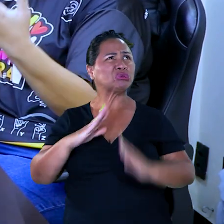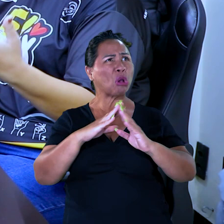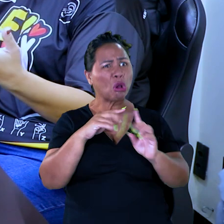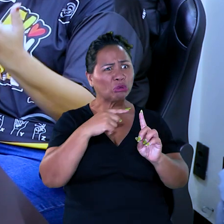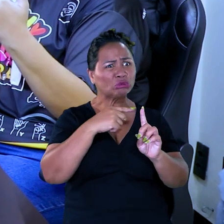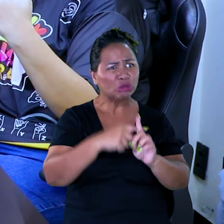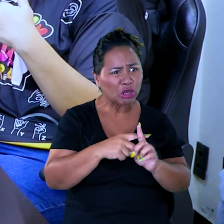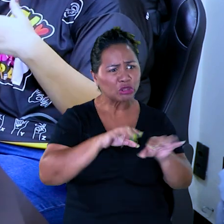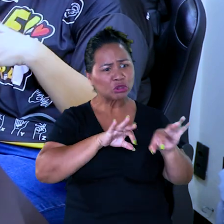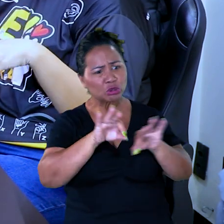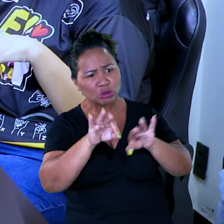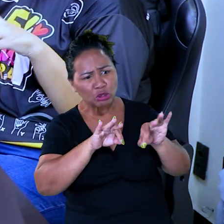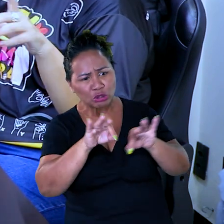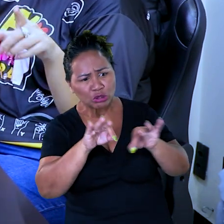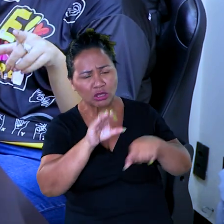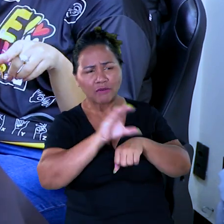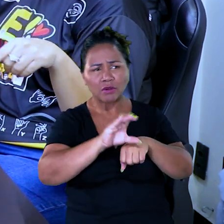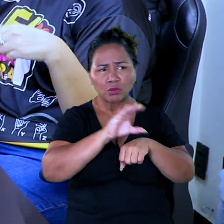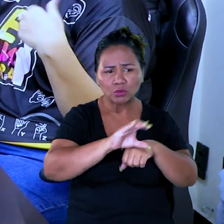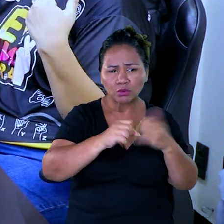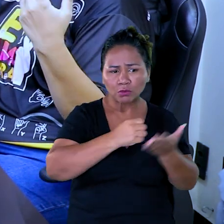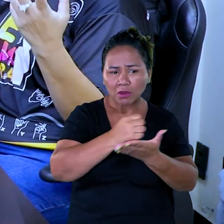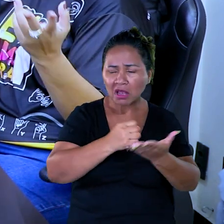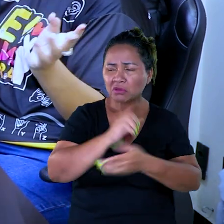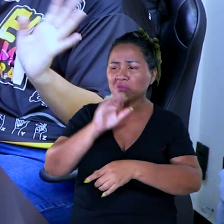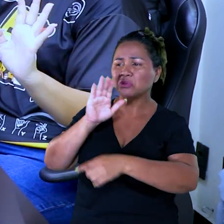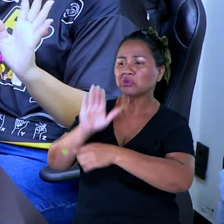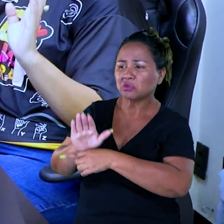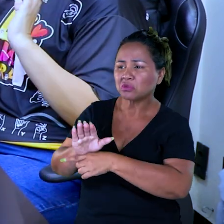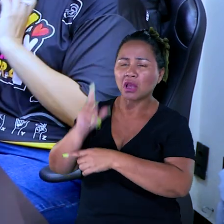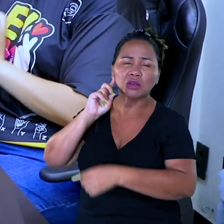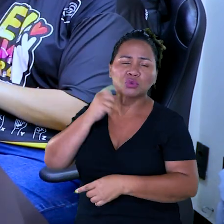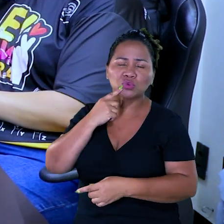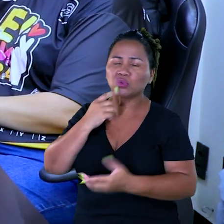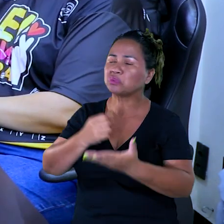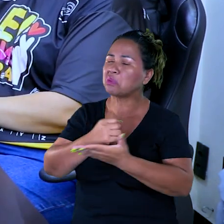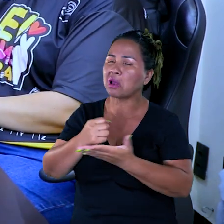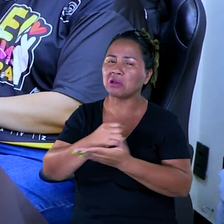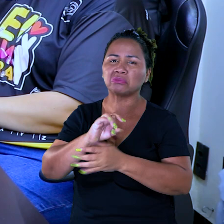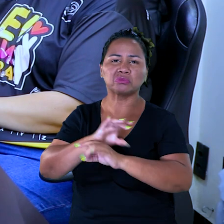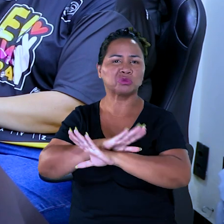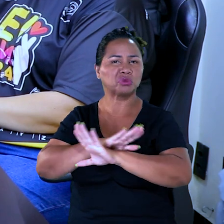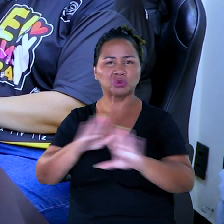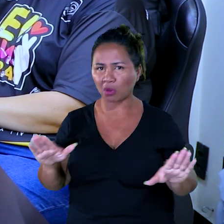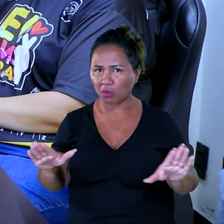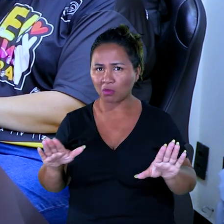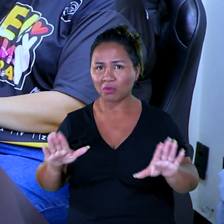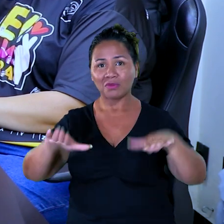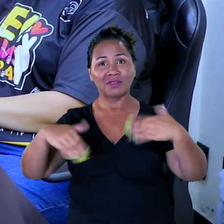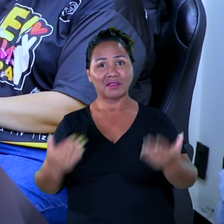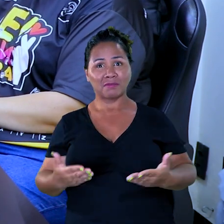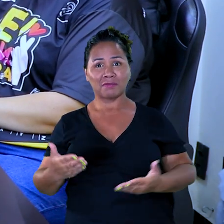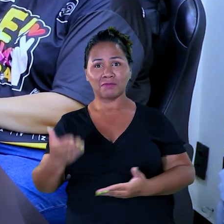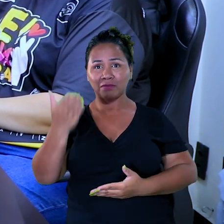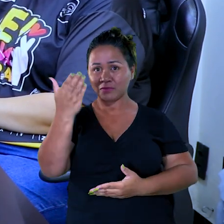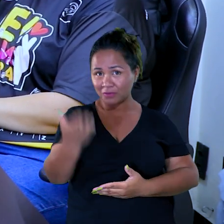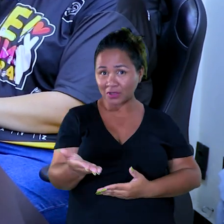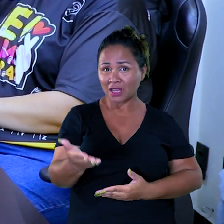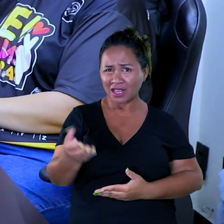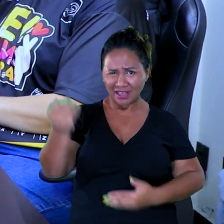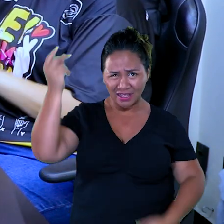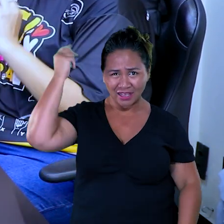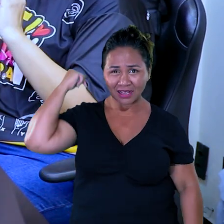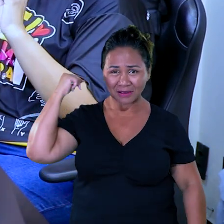para Sim. ajudar com uma acessibilidade. Sim. E escola, quase não tinha. Não tinha. Então, você é dessa época da escola iniciando